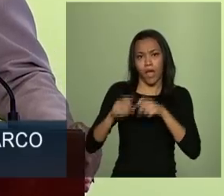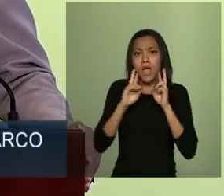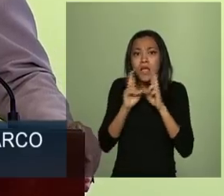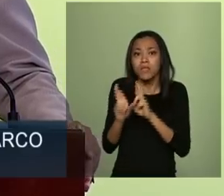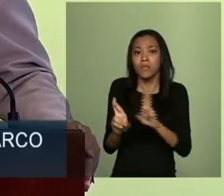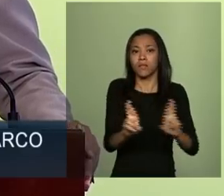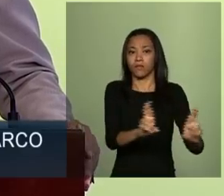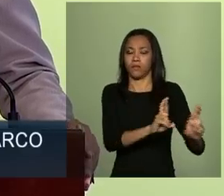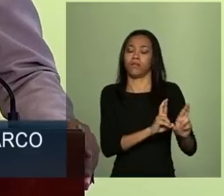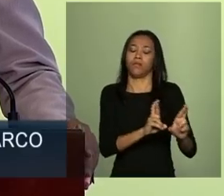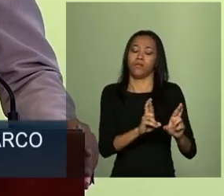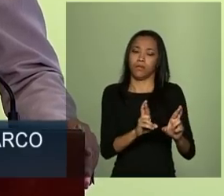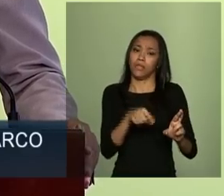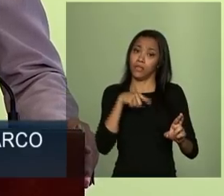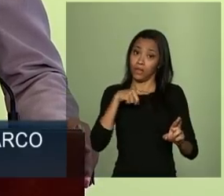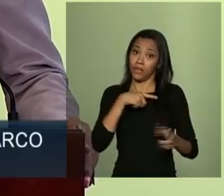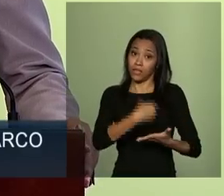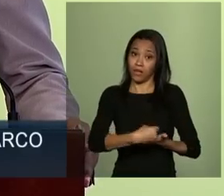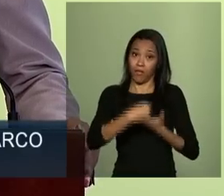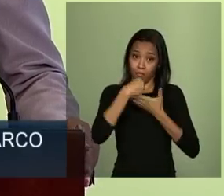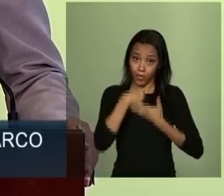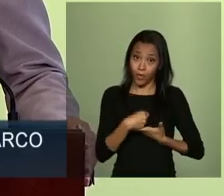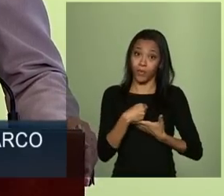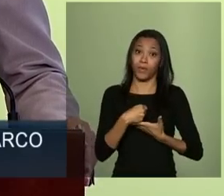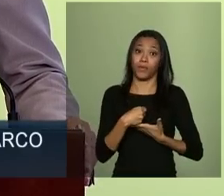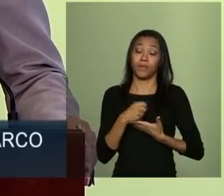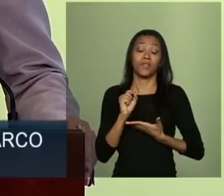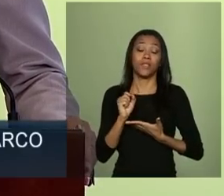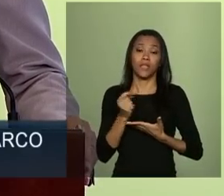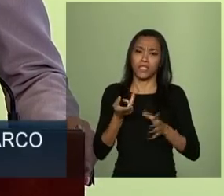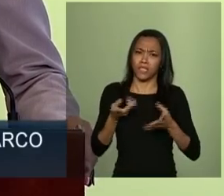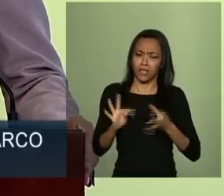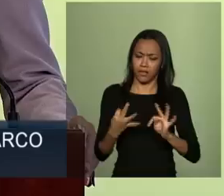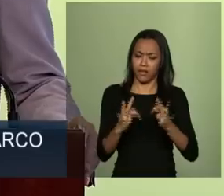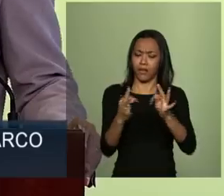mais avançado na ciência e na tecnologia.